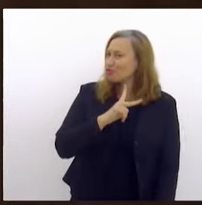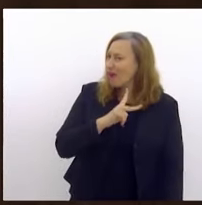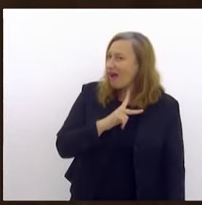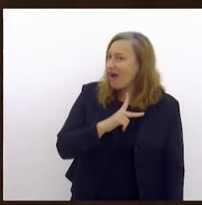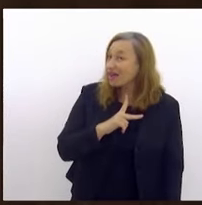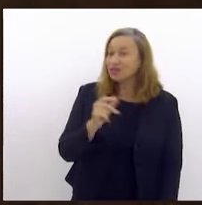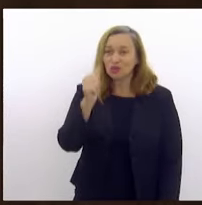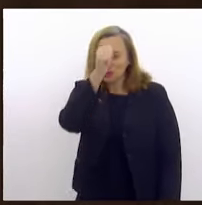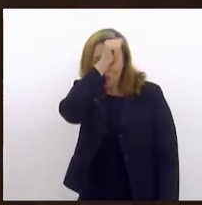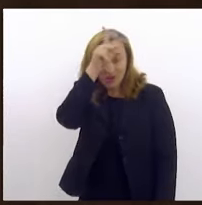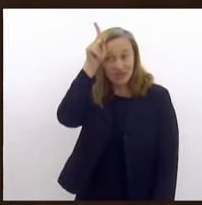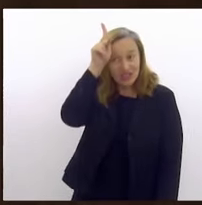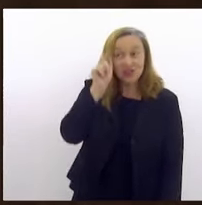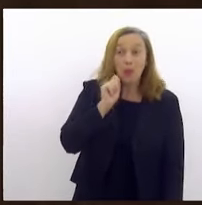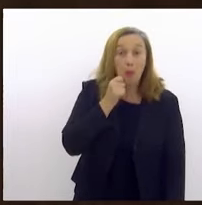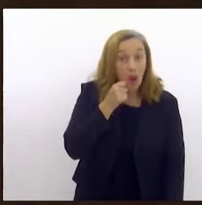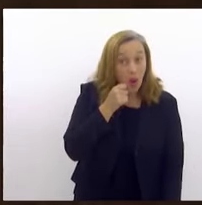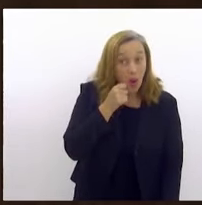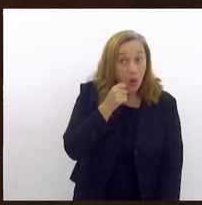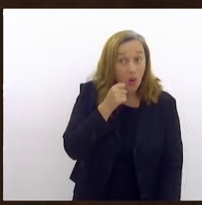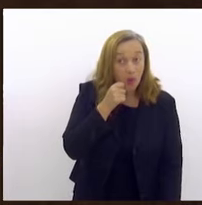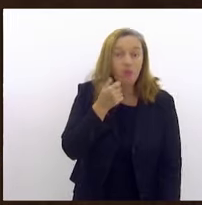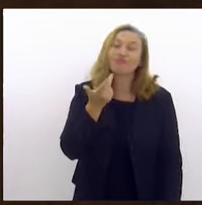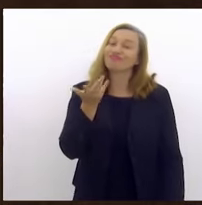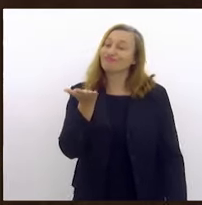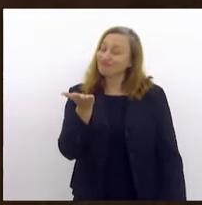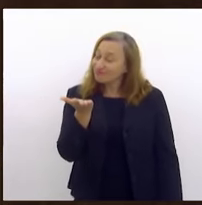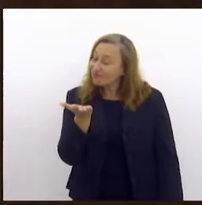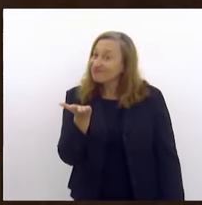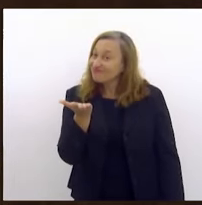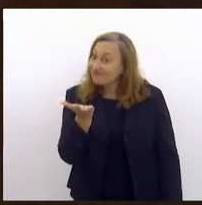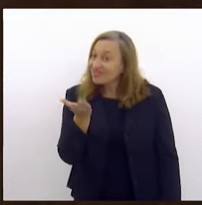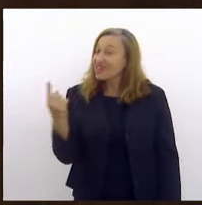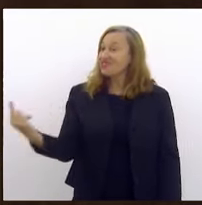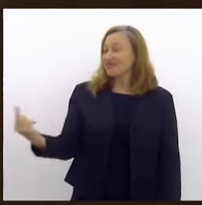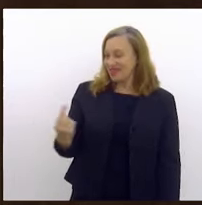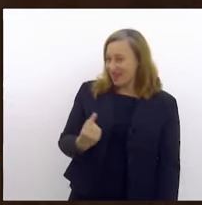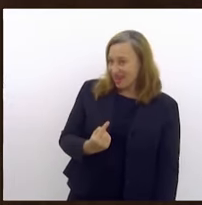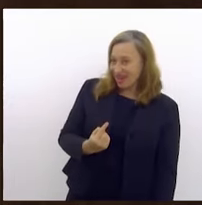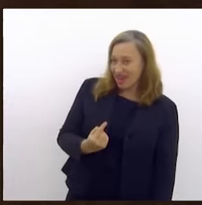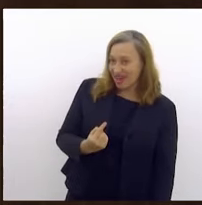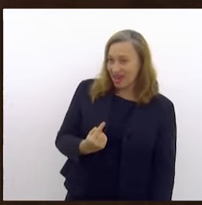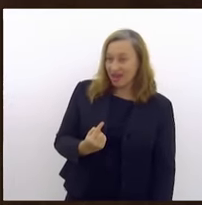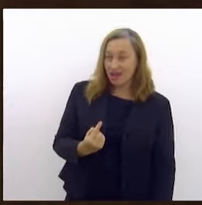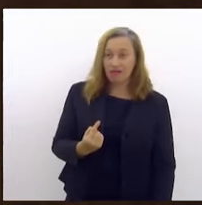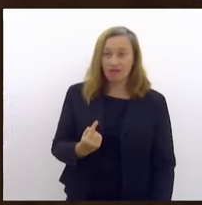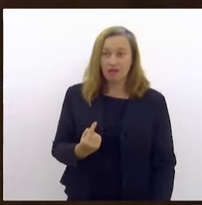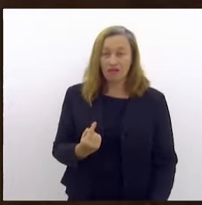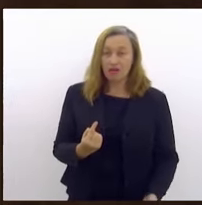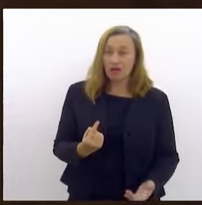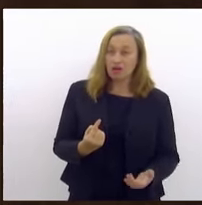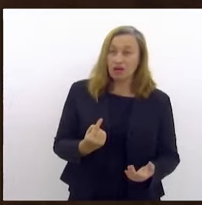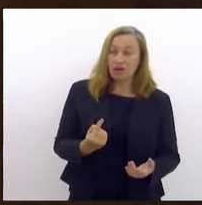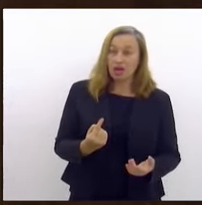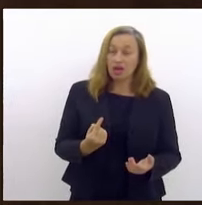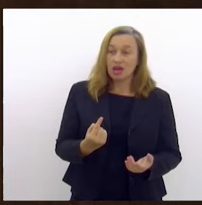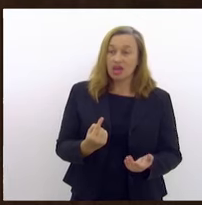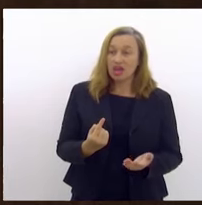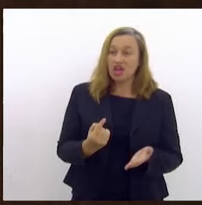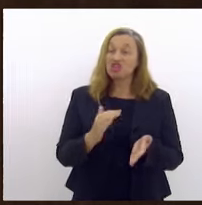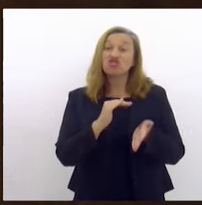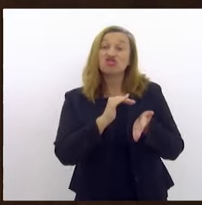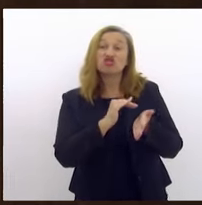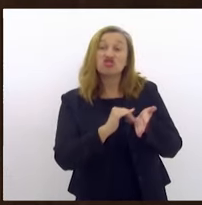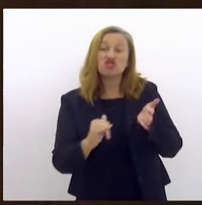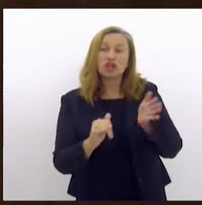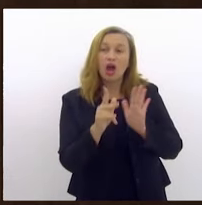do prefeitinho Eduardo Paes, né, vem para cá tentar, de alguma forma, derrubar